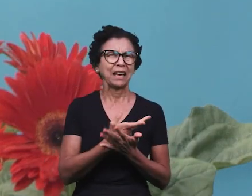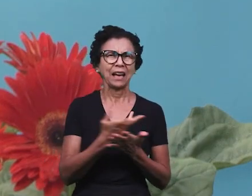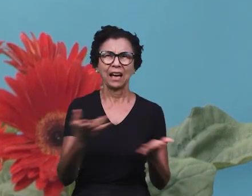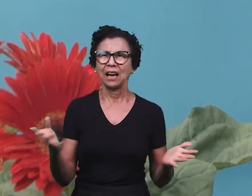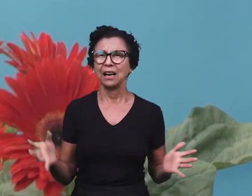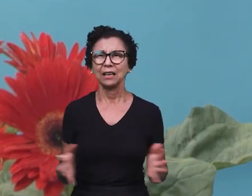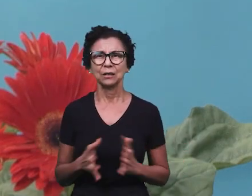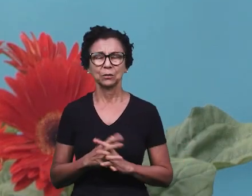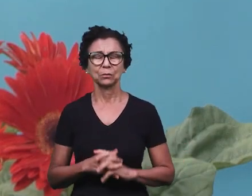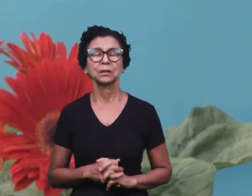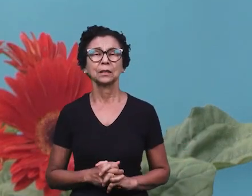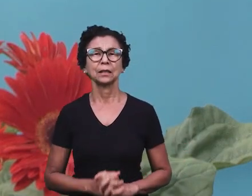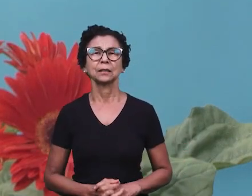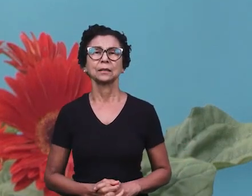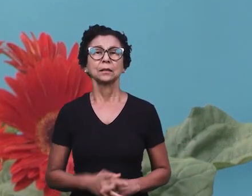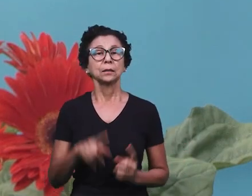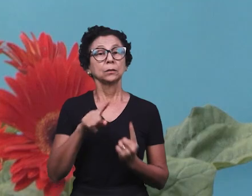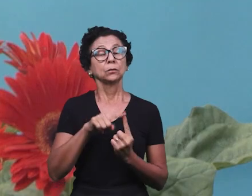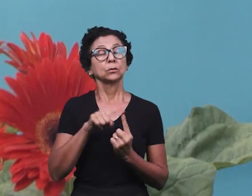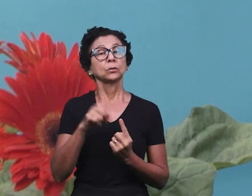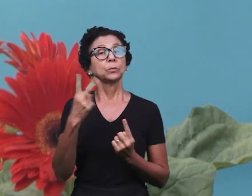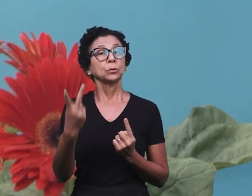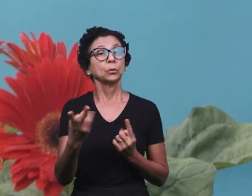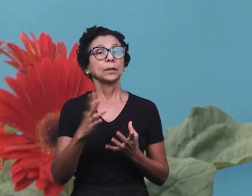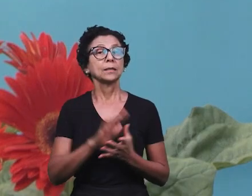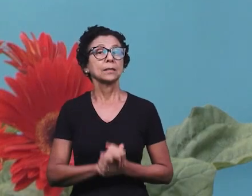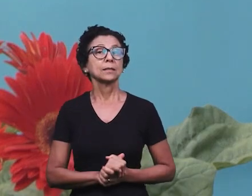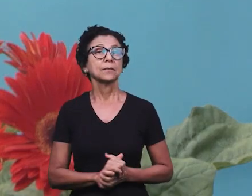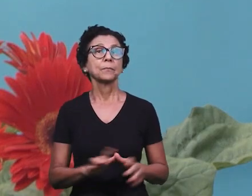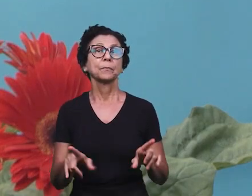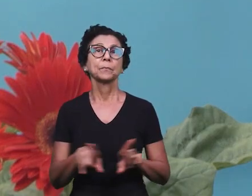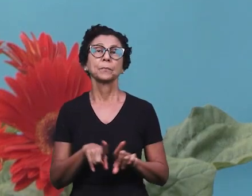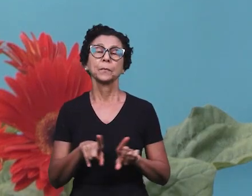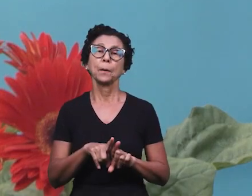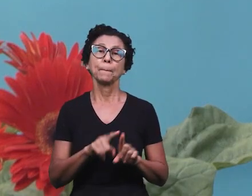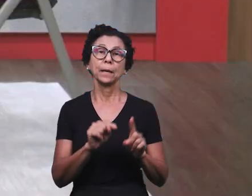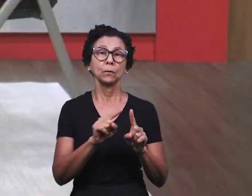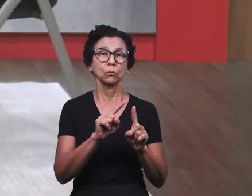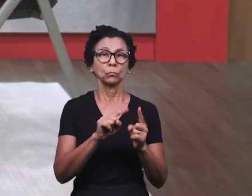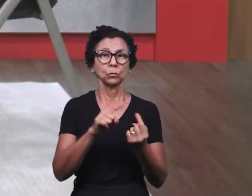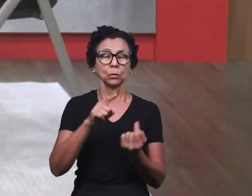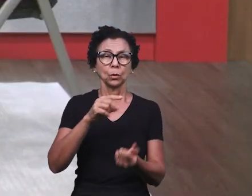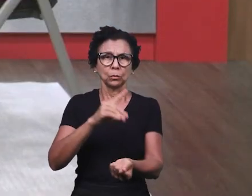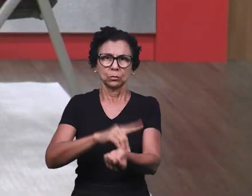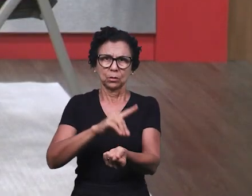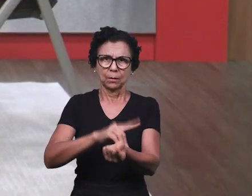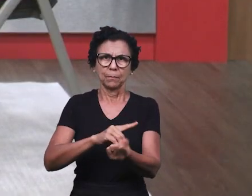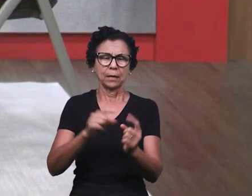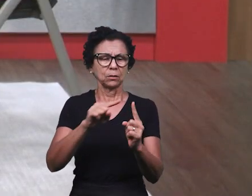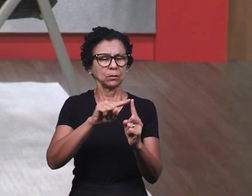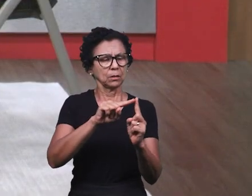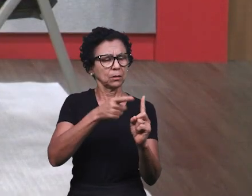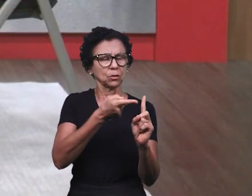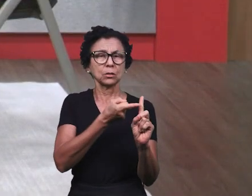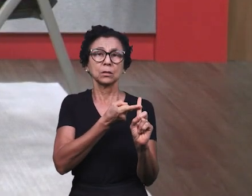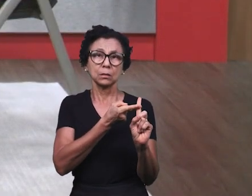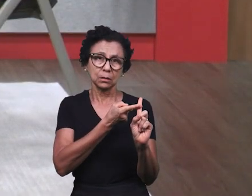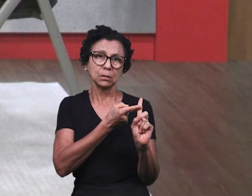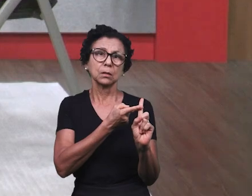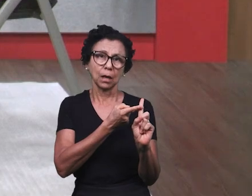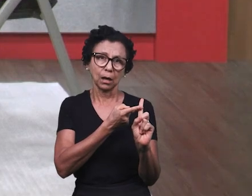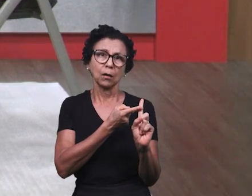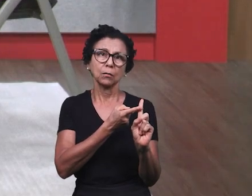para esse diagnóstico do tipo 2. Nós ainda temos o diabetes gestacional, né? Que pode acontecer durante a